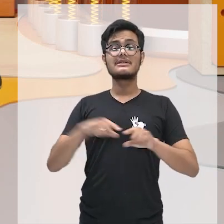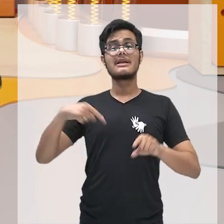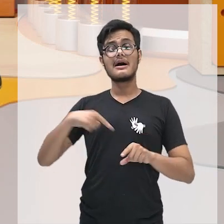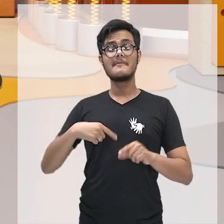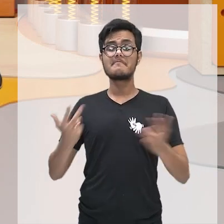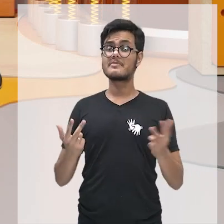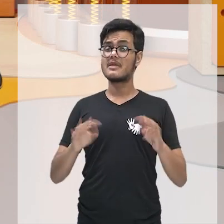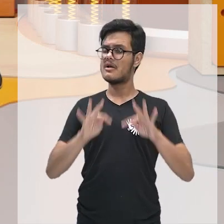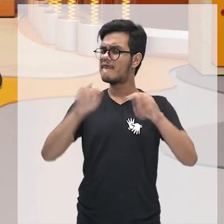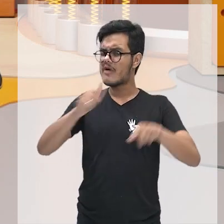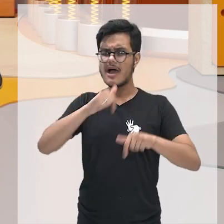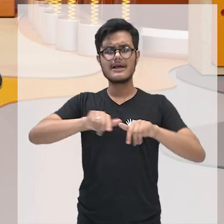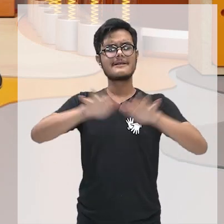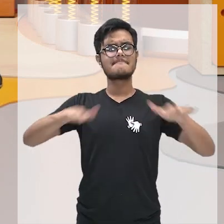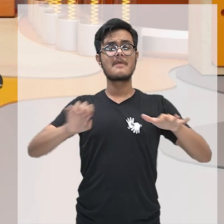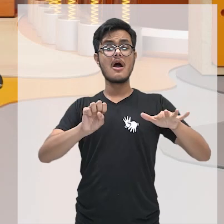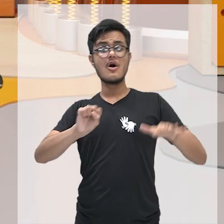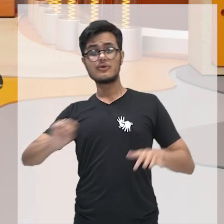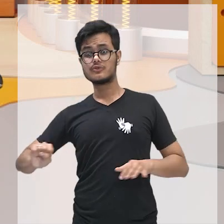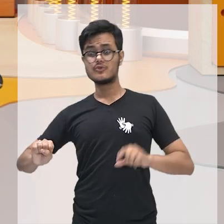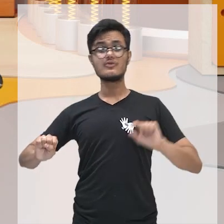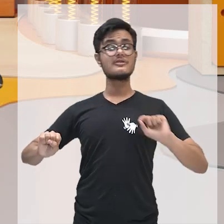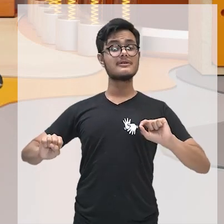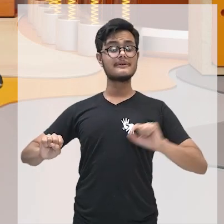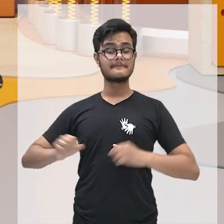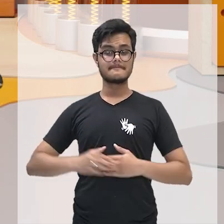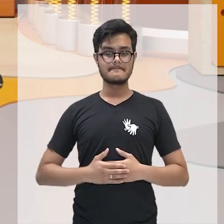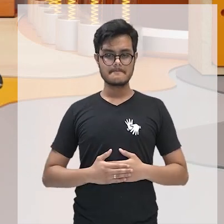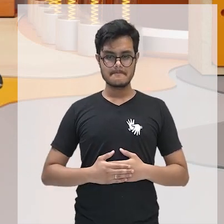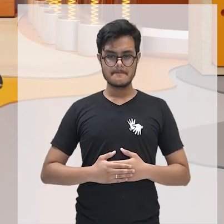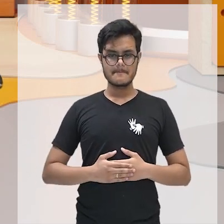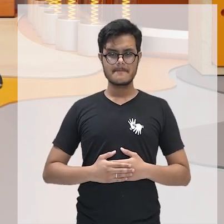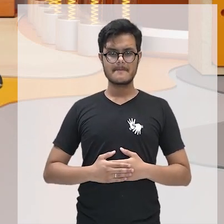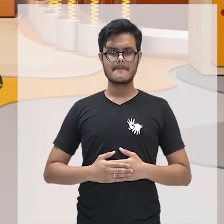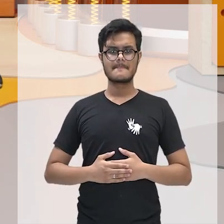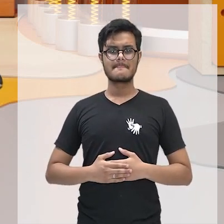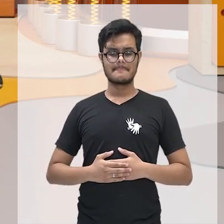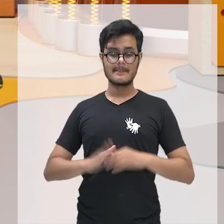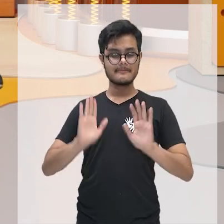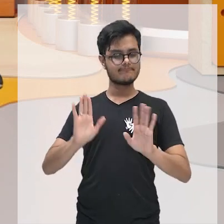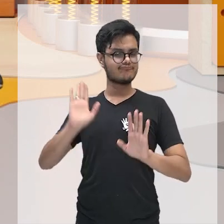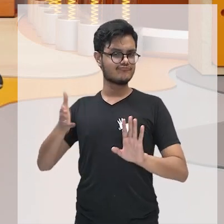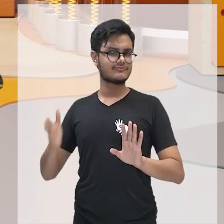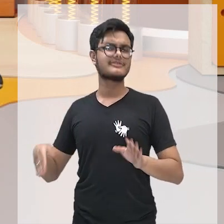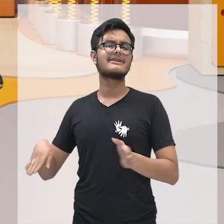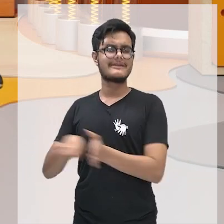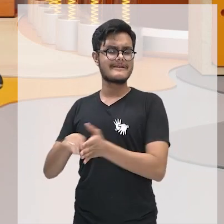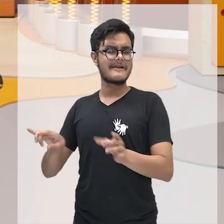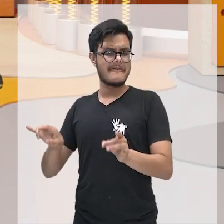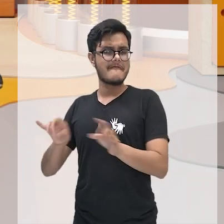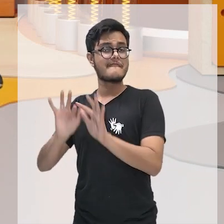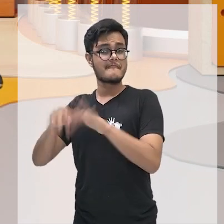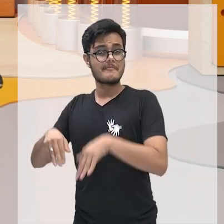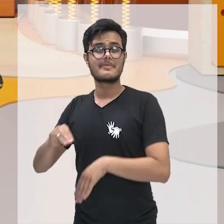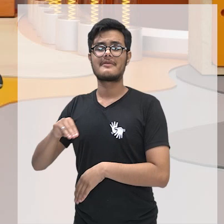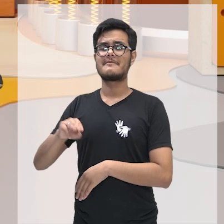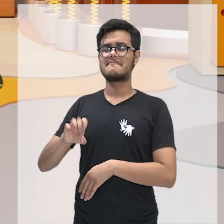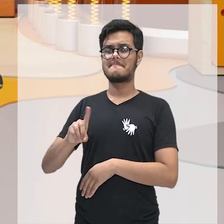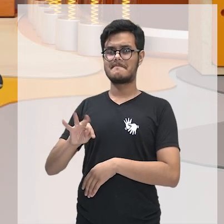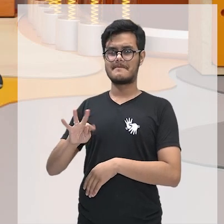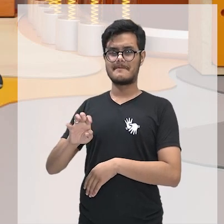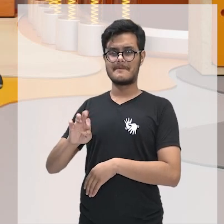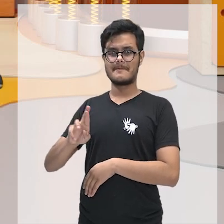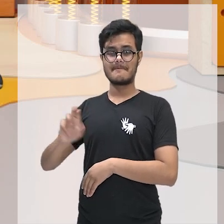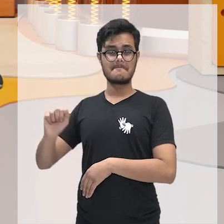ao sul galera aqui embaixo nós vamos ver ela sendo delimitada ali pelo mar mediterrâ certo